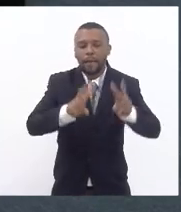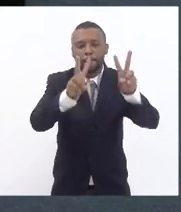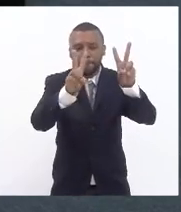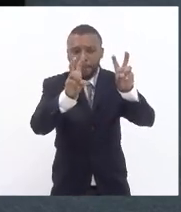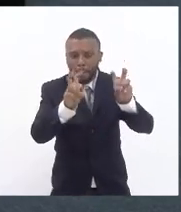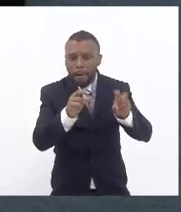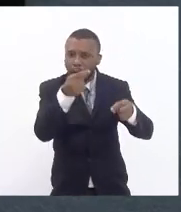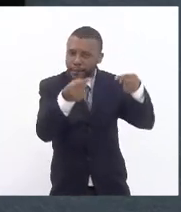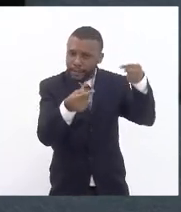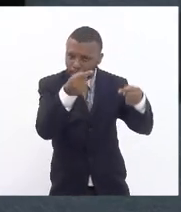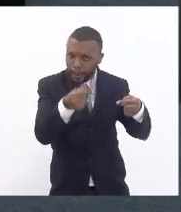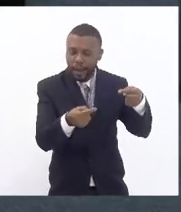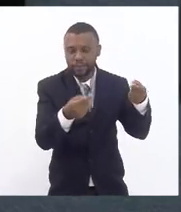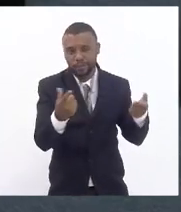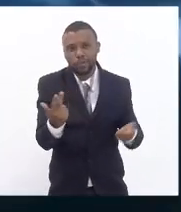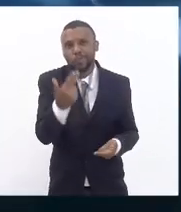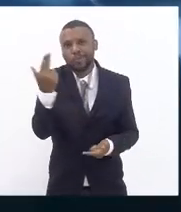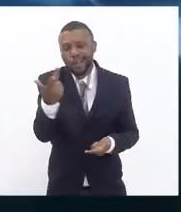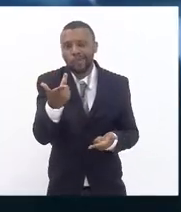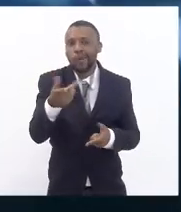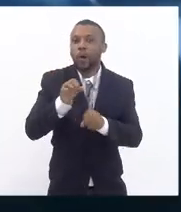morrendo. Fala, Mink. Opa.